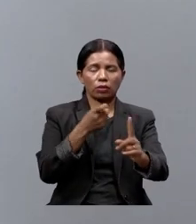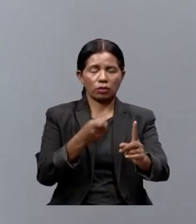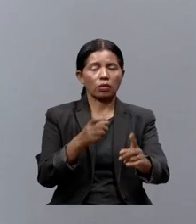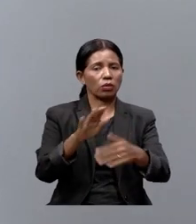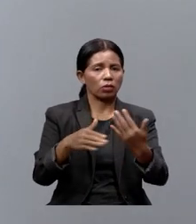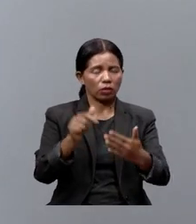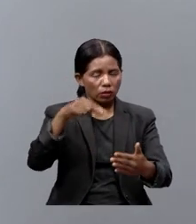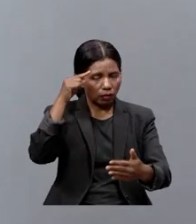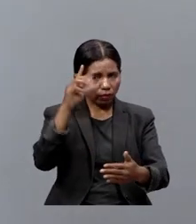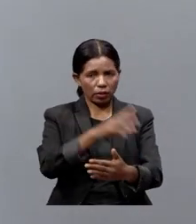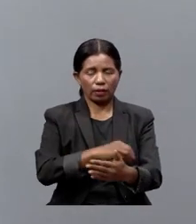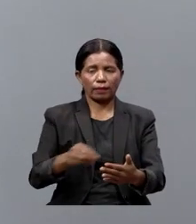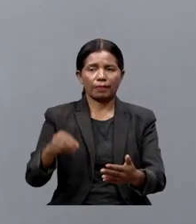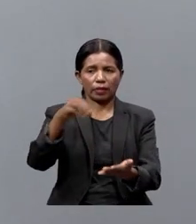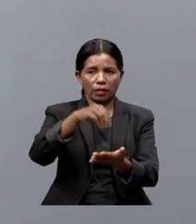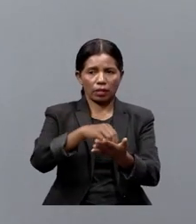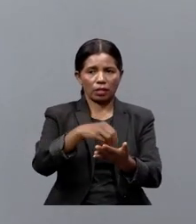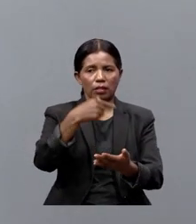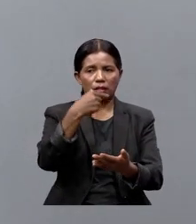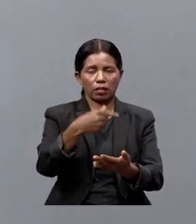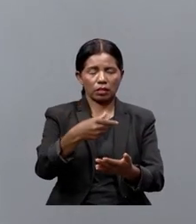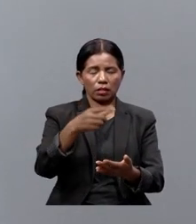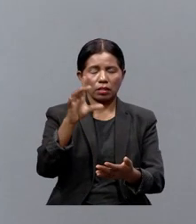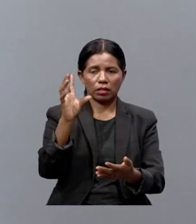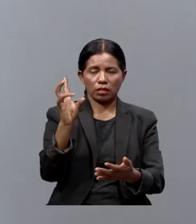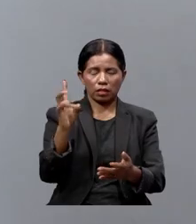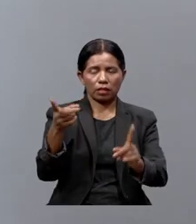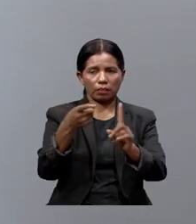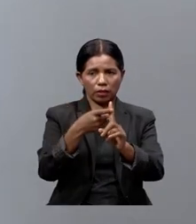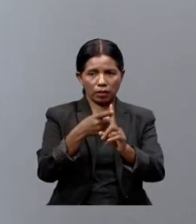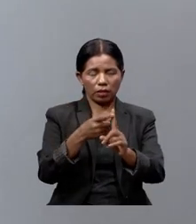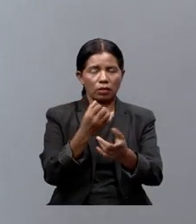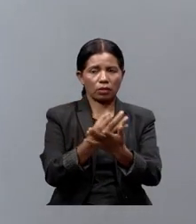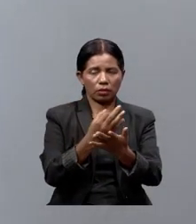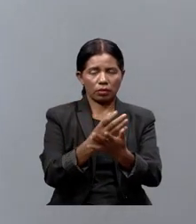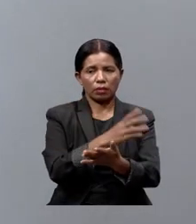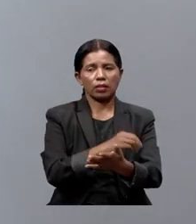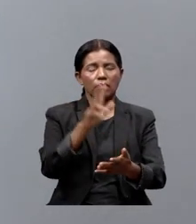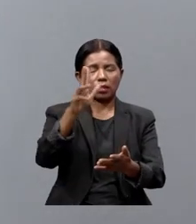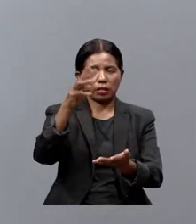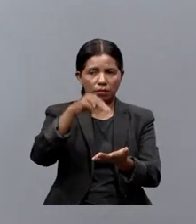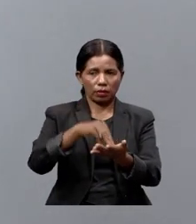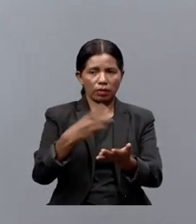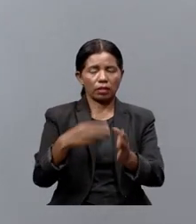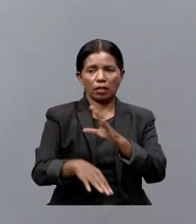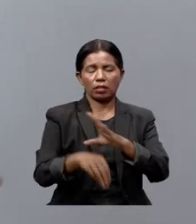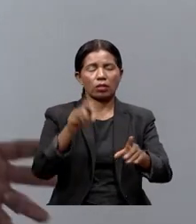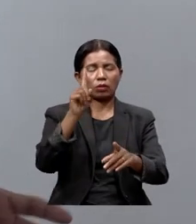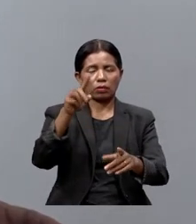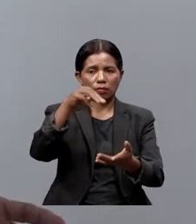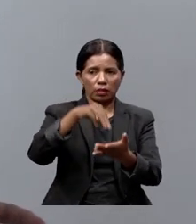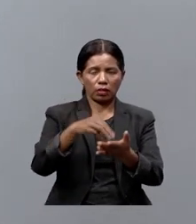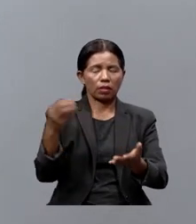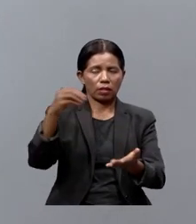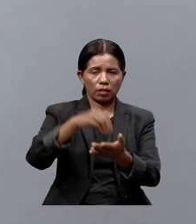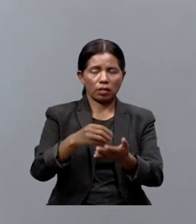governo, né, bem, mas tal e zigue 7 mais, minha total início 3 milhões, e tá saindo 1 milhão, a tal